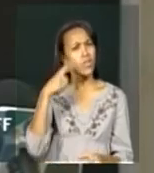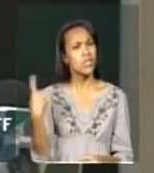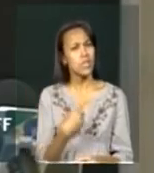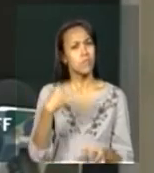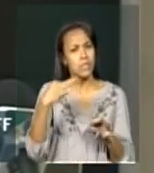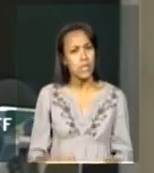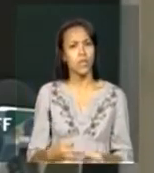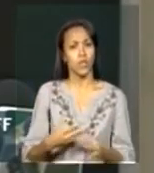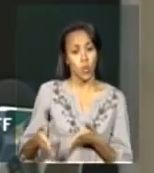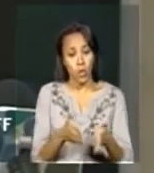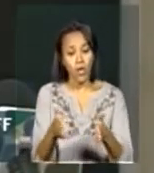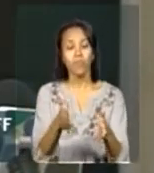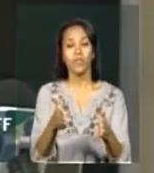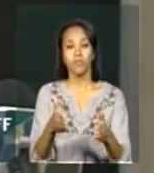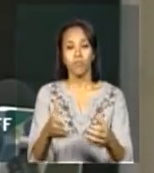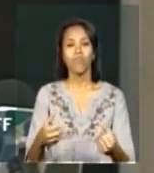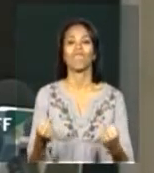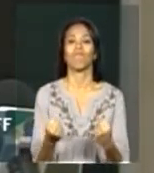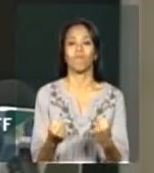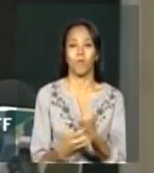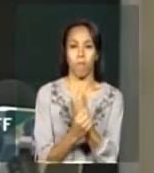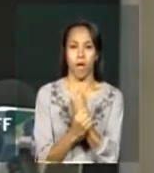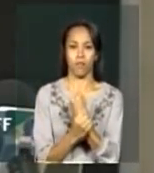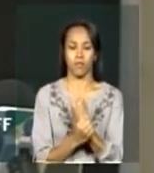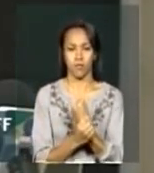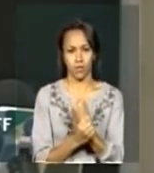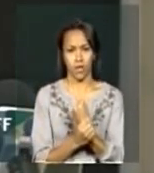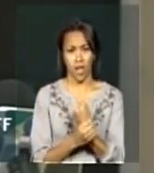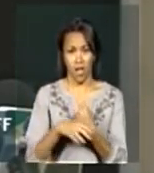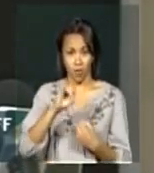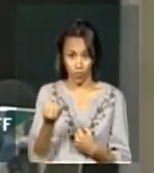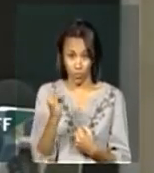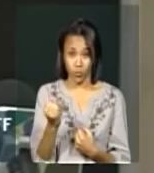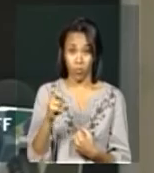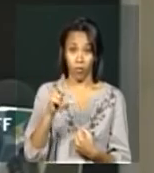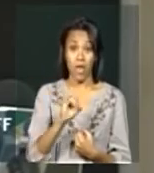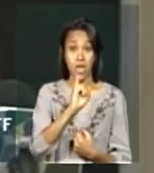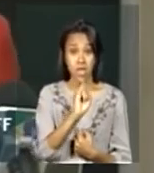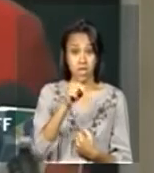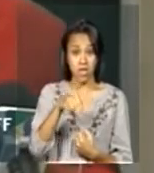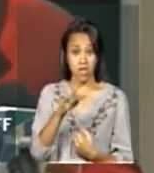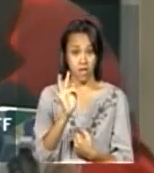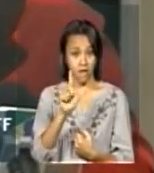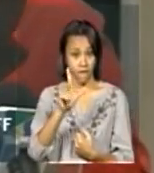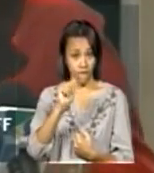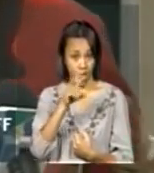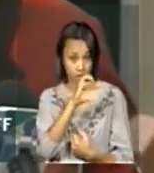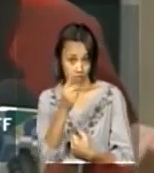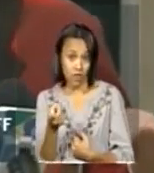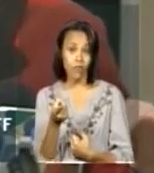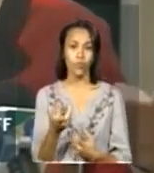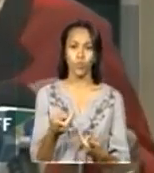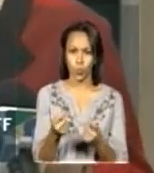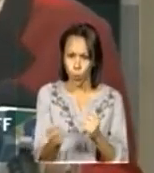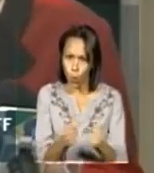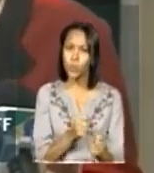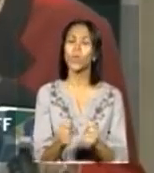caminho de estabilidade com a inflação sob controle. Nós vamos fazer tudo